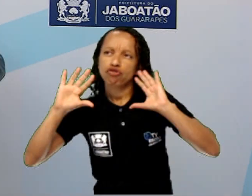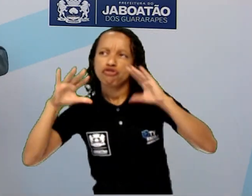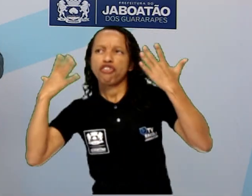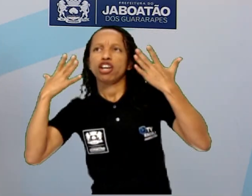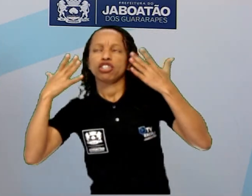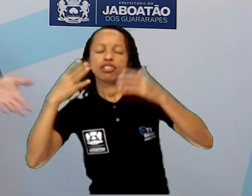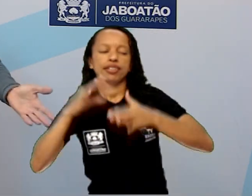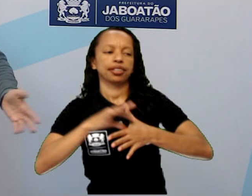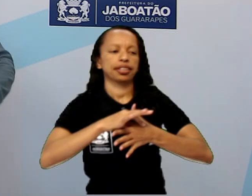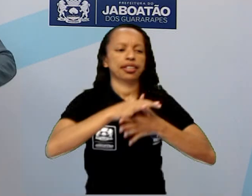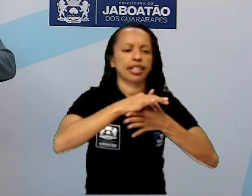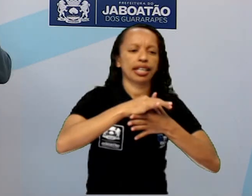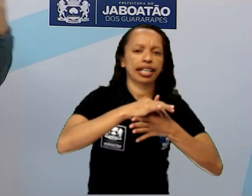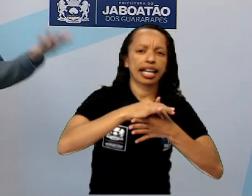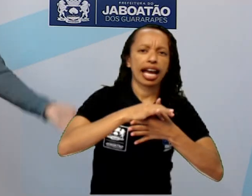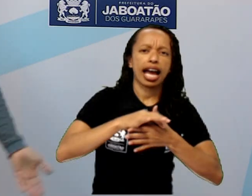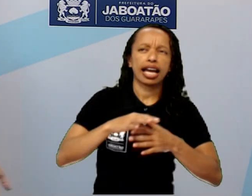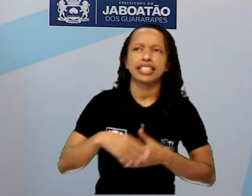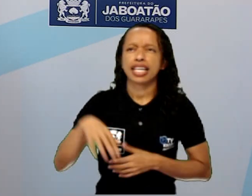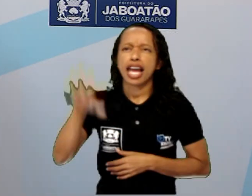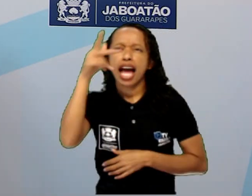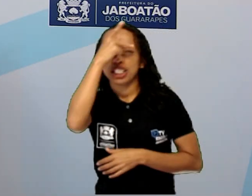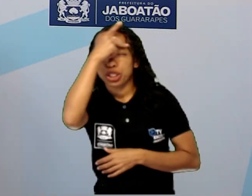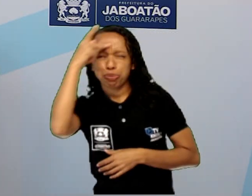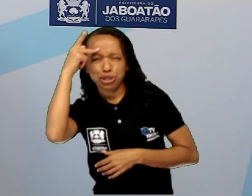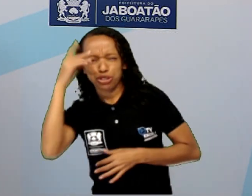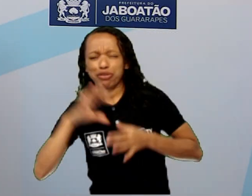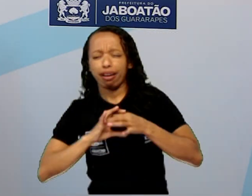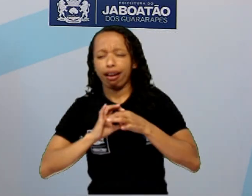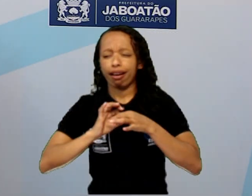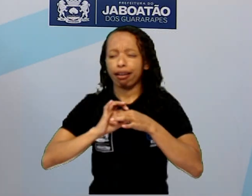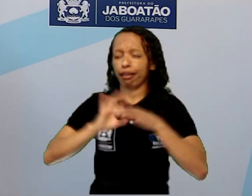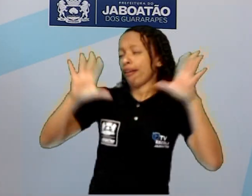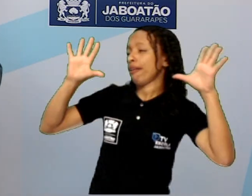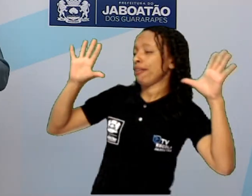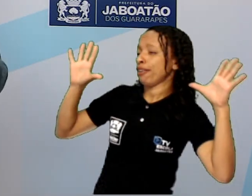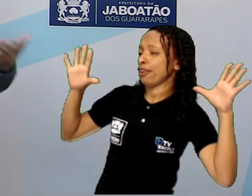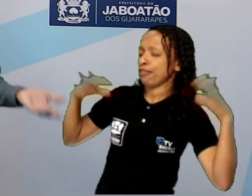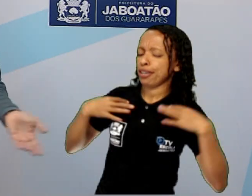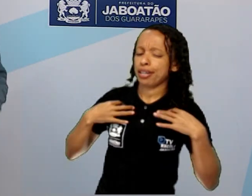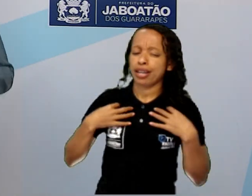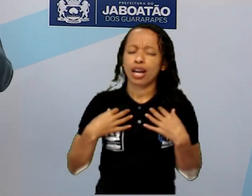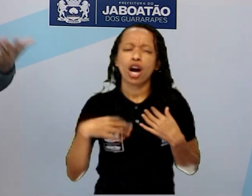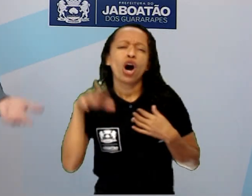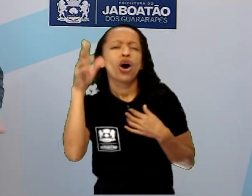todo mundo se solta, homem se veste de mulher, mulher se veste de homem, as pessoas vão para a